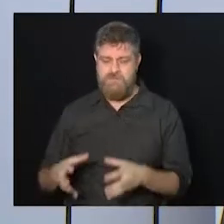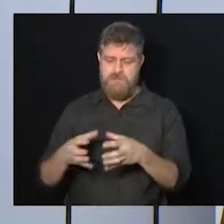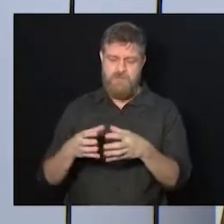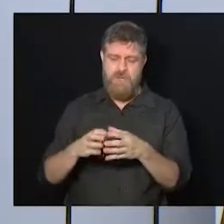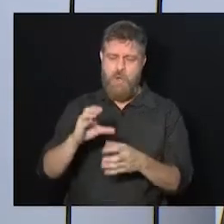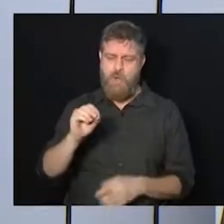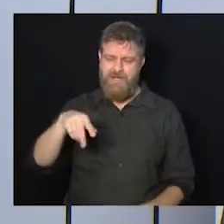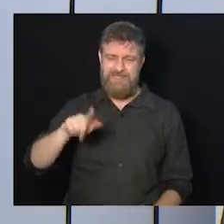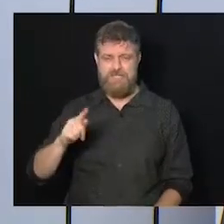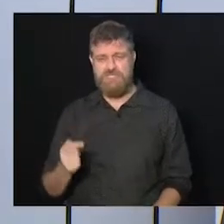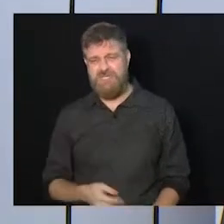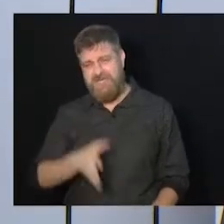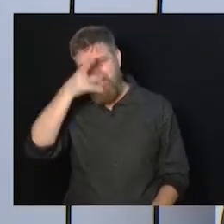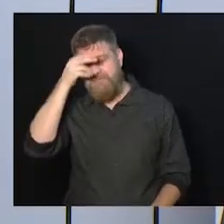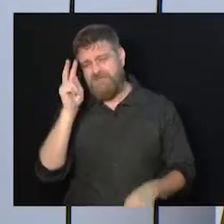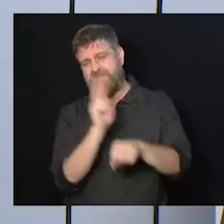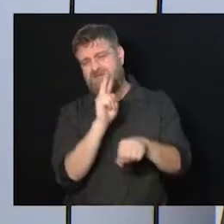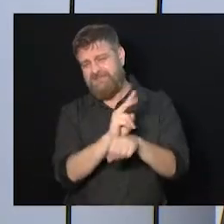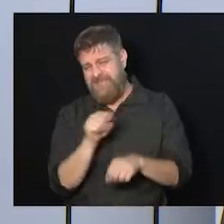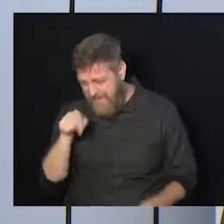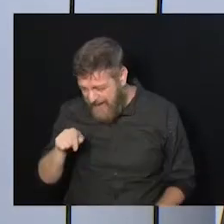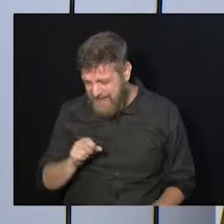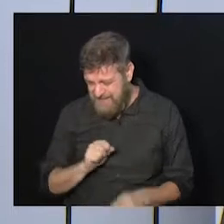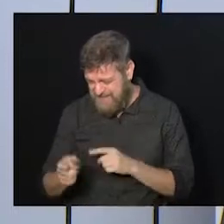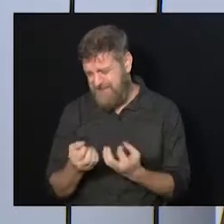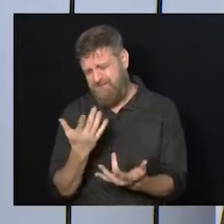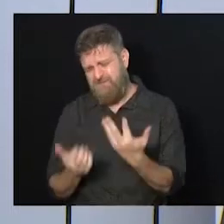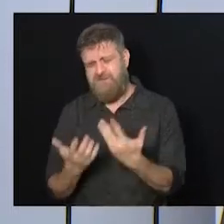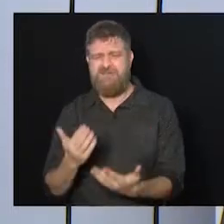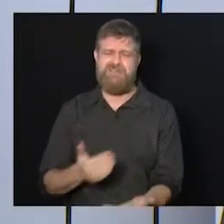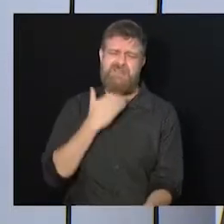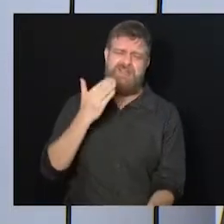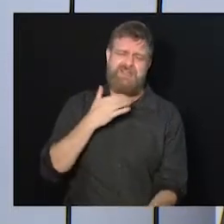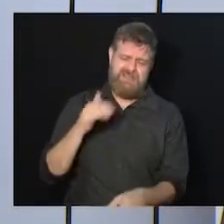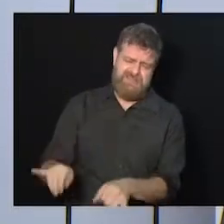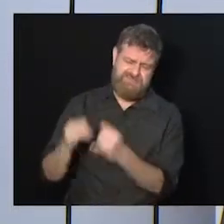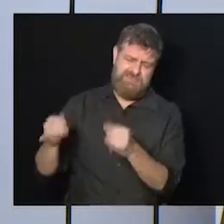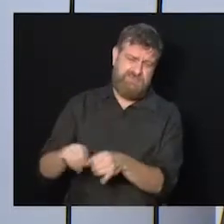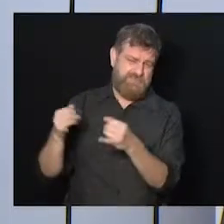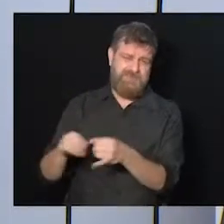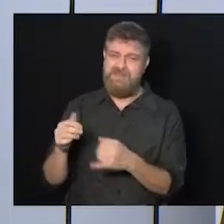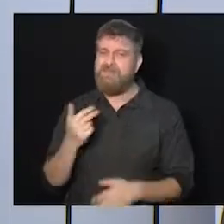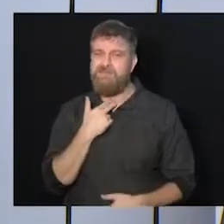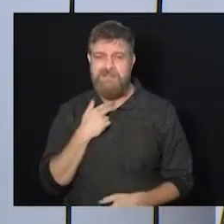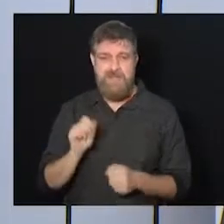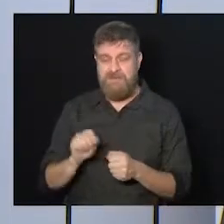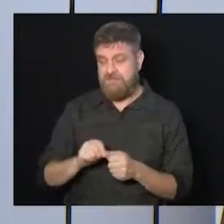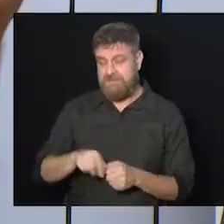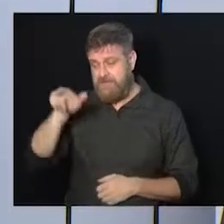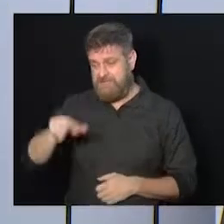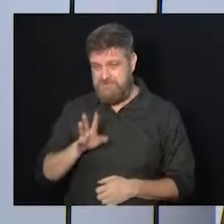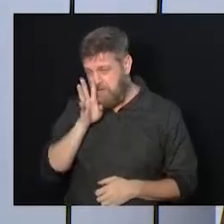defende a Amazônia ia botar propósito fogo botar na fogo Amazônia. lá, né? Isso seria assim, é uma forma de você tentar construir uma